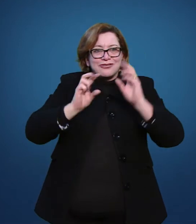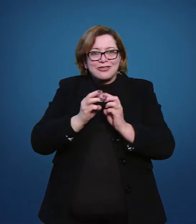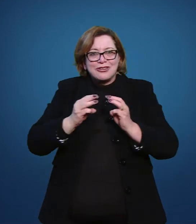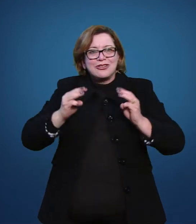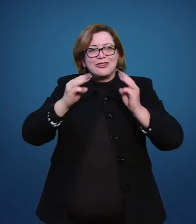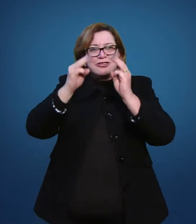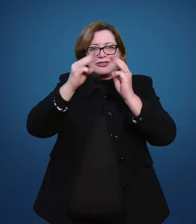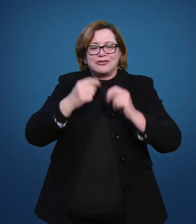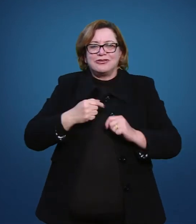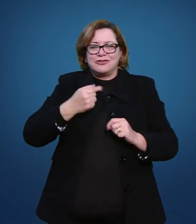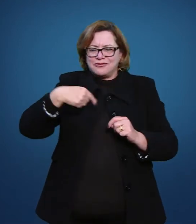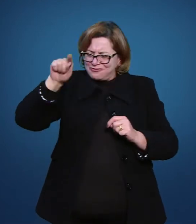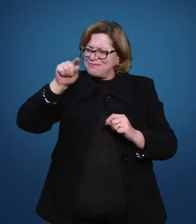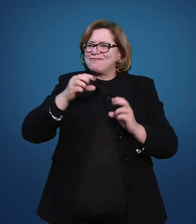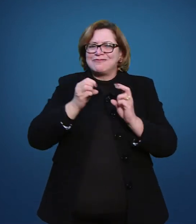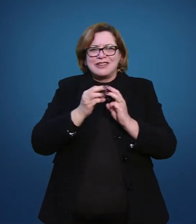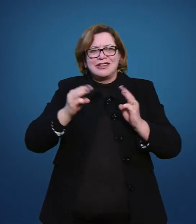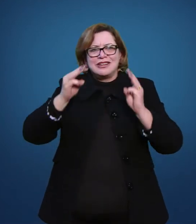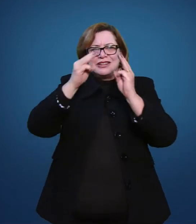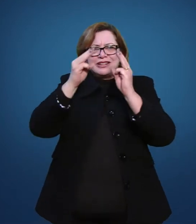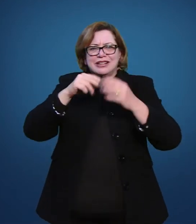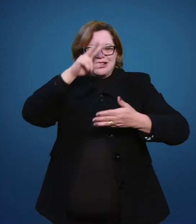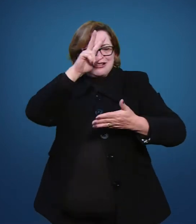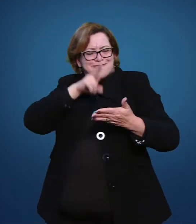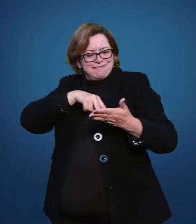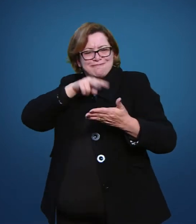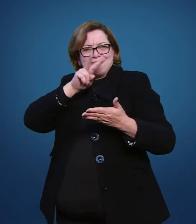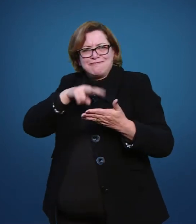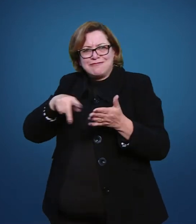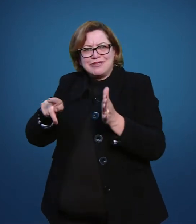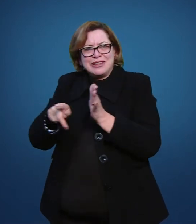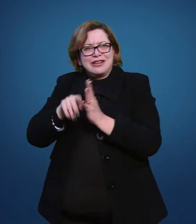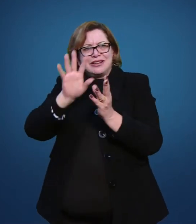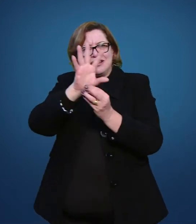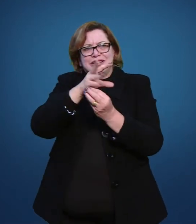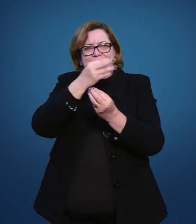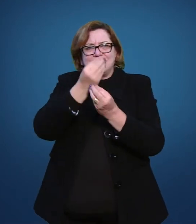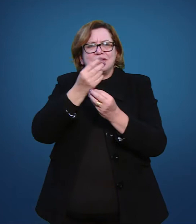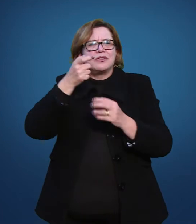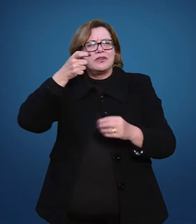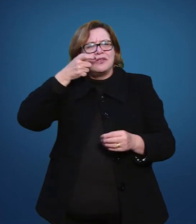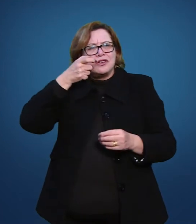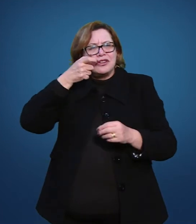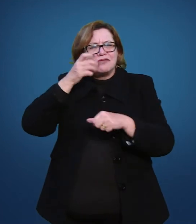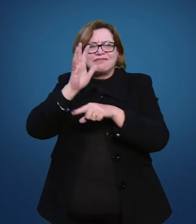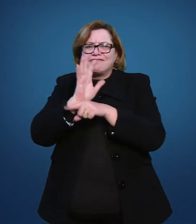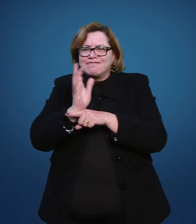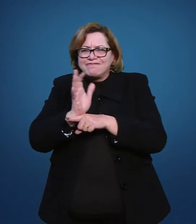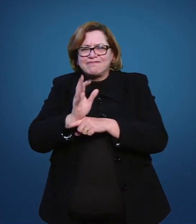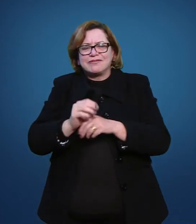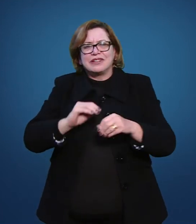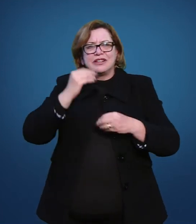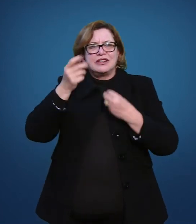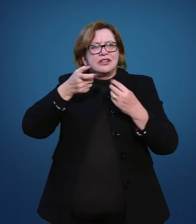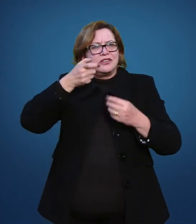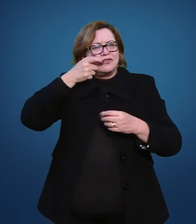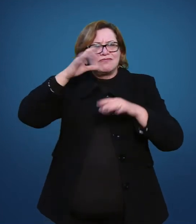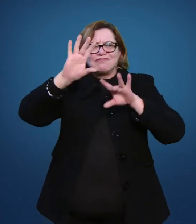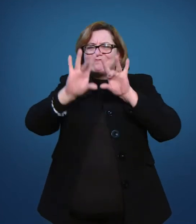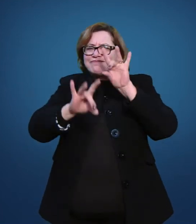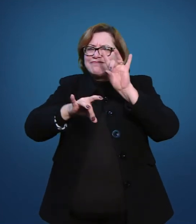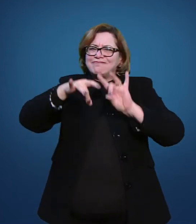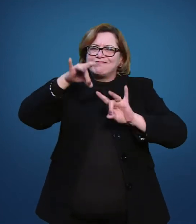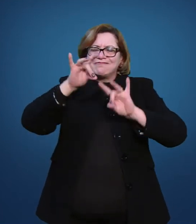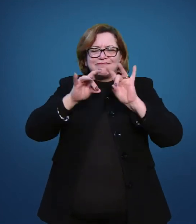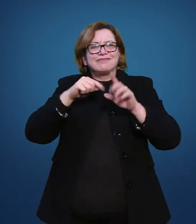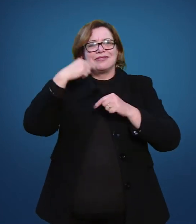acontece. Vá até um museu, leia muito sobre a arte, assista muitos filmes, assista peças de